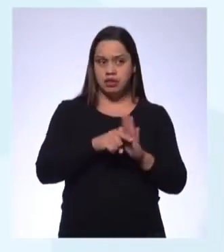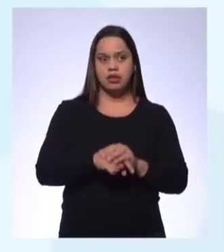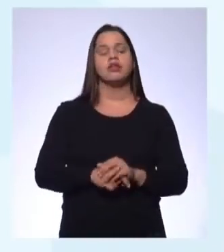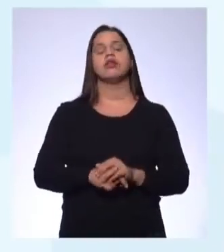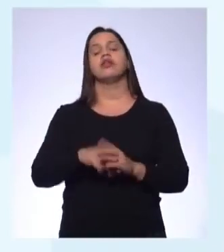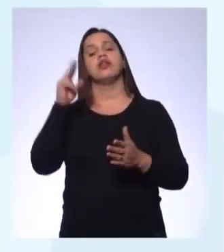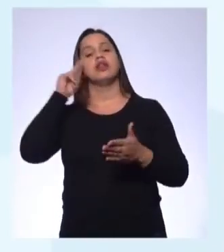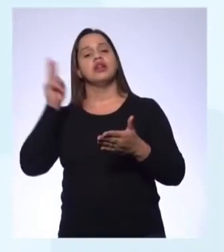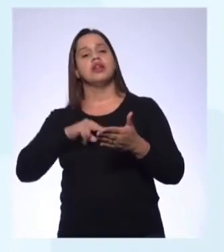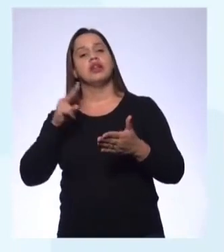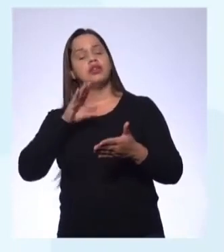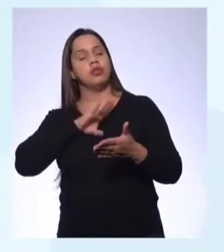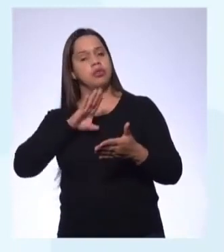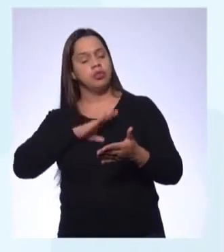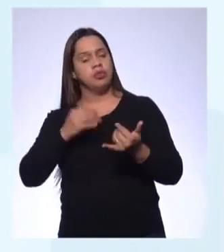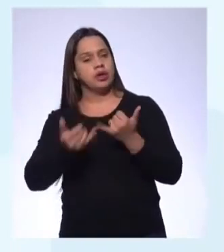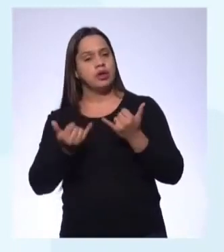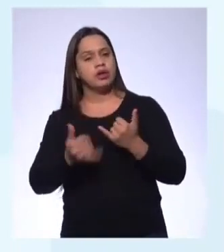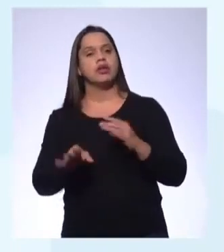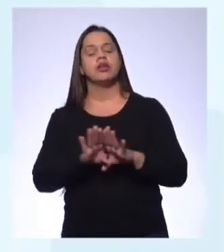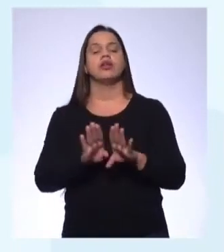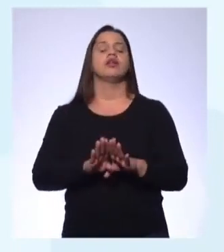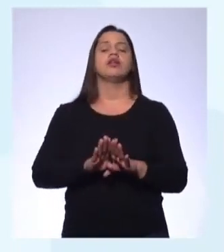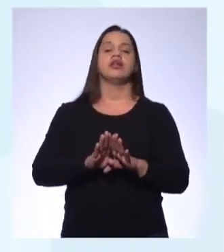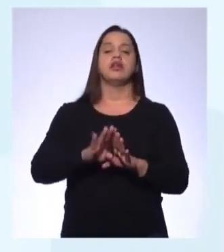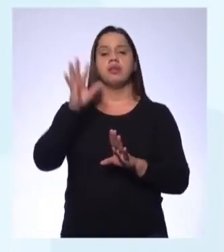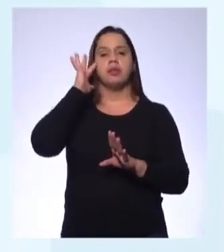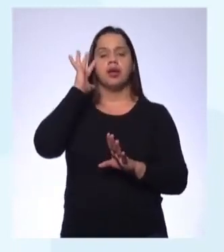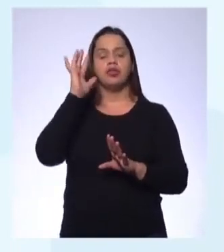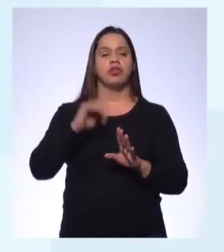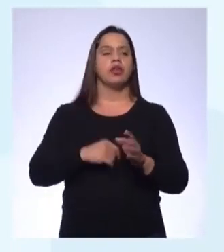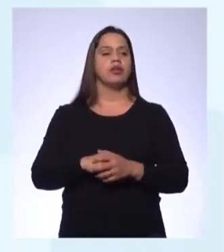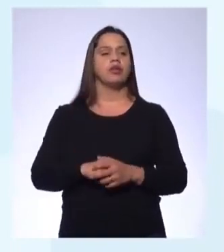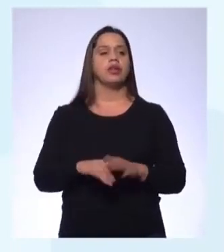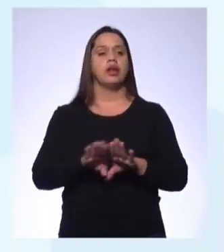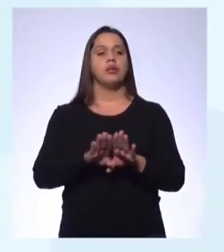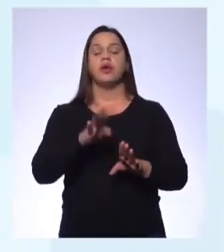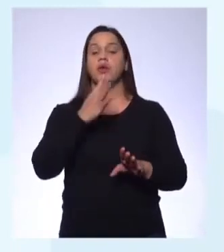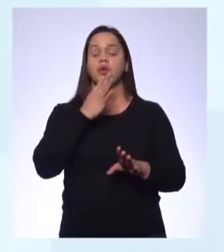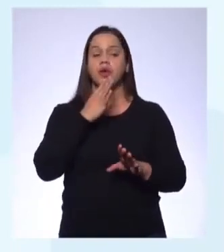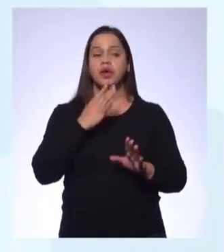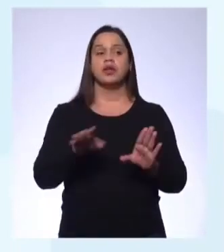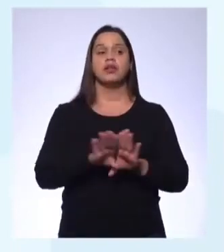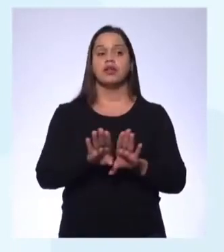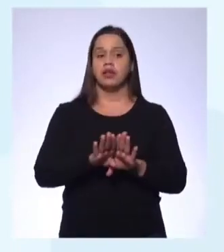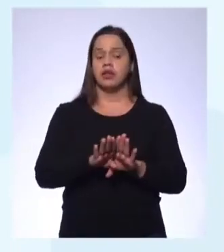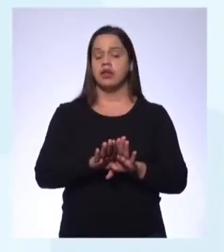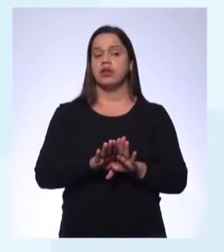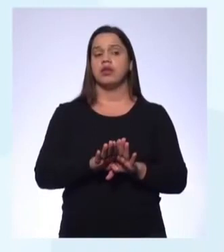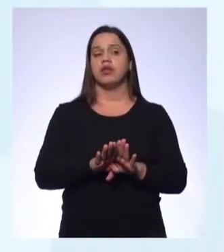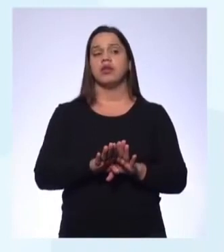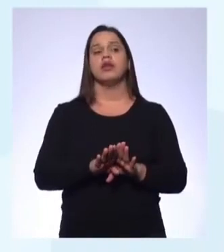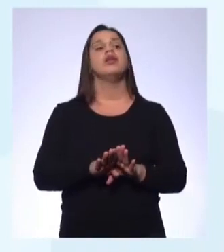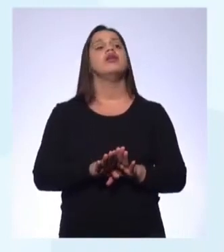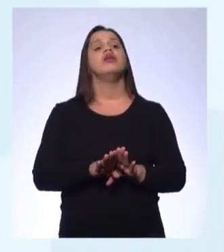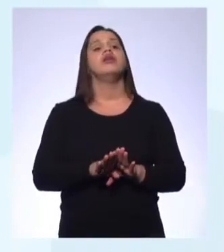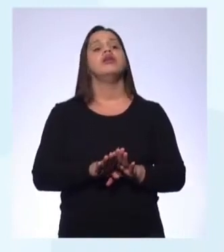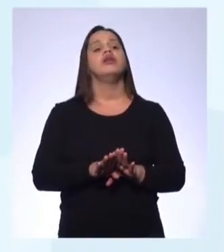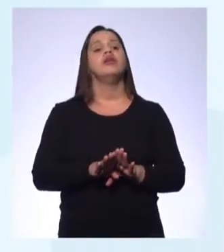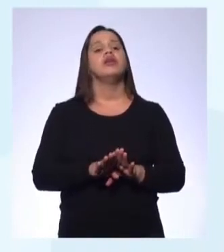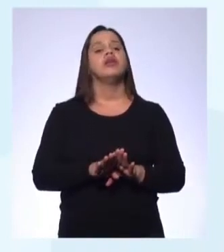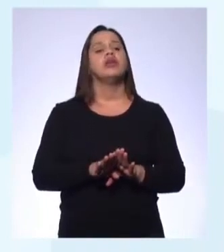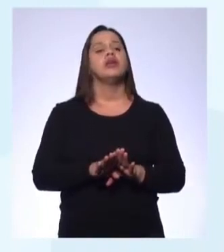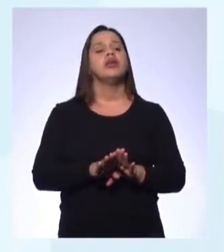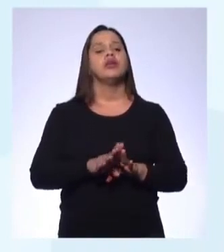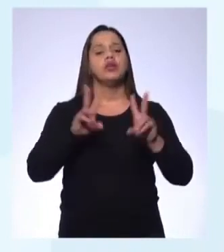hoje eu inseri o previous knowledge. O conhecimento prévio. Nós trabalhamos o vocabulary tropical cyclone.